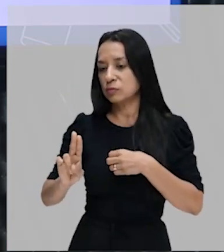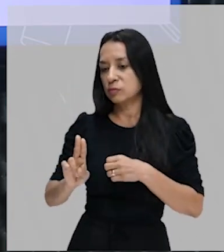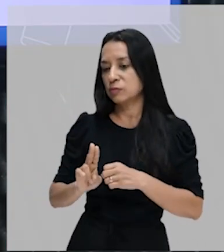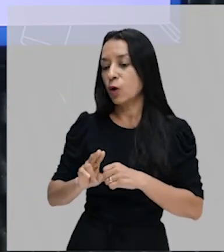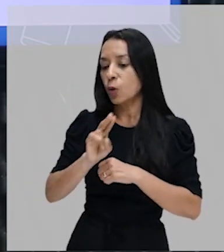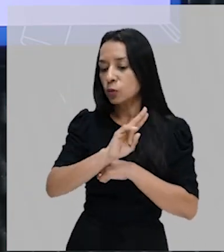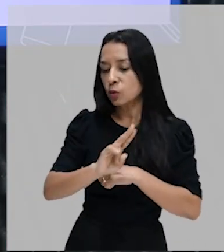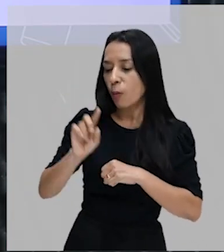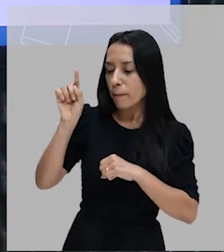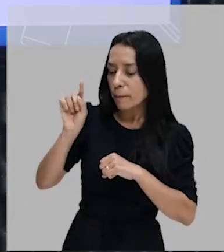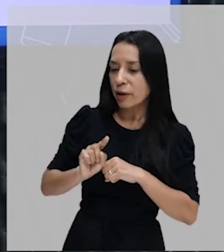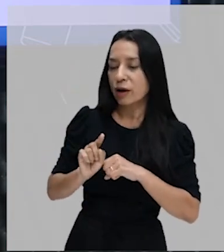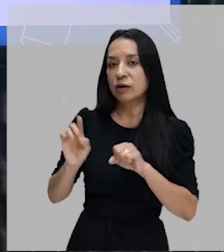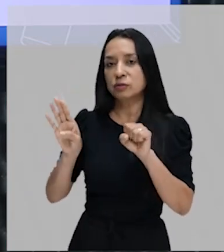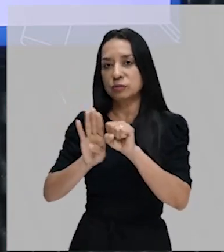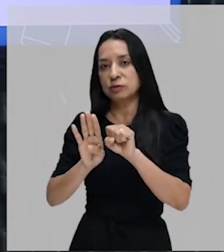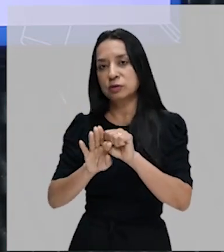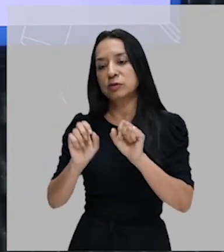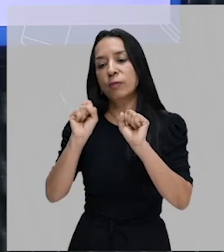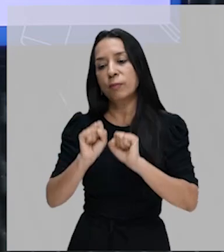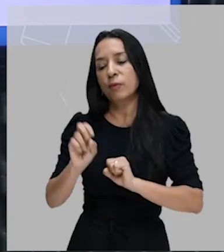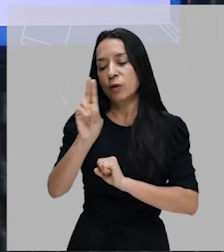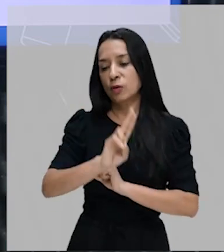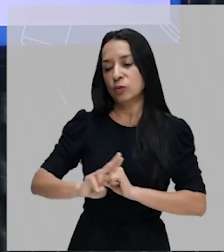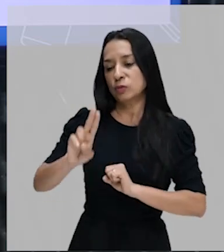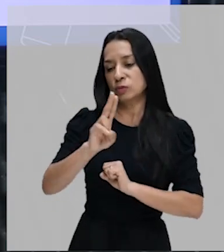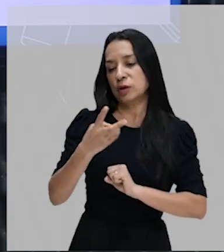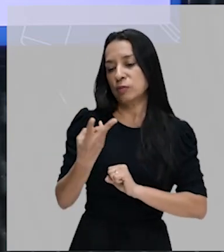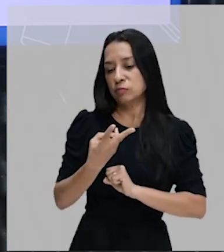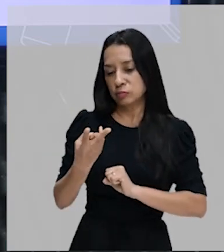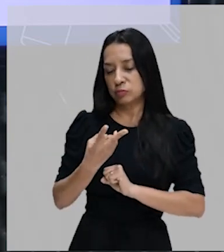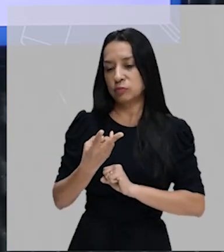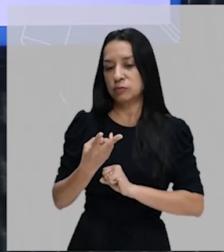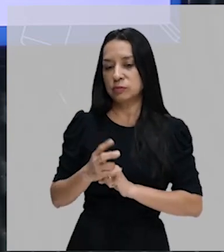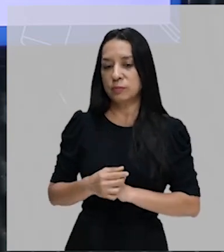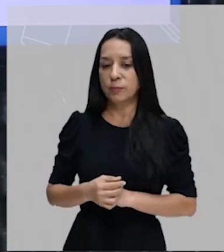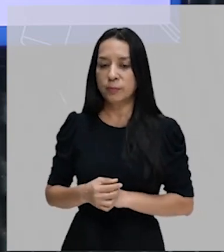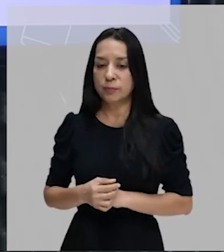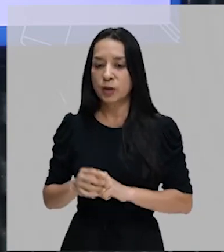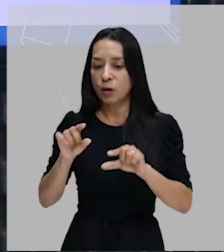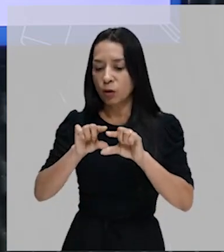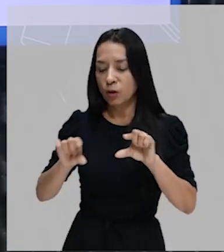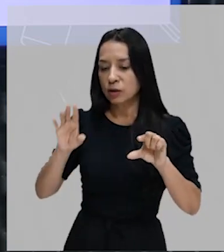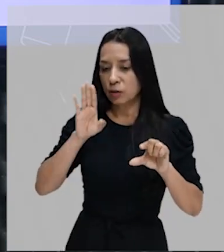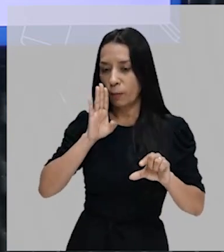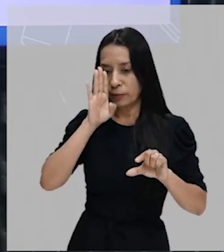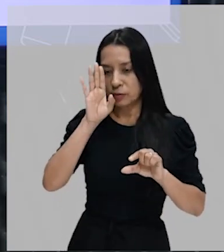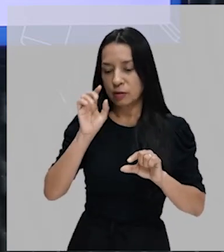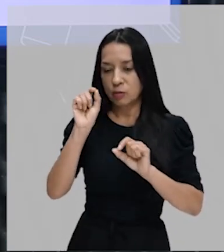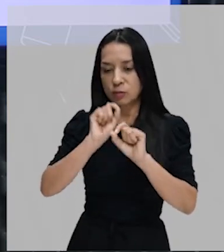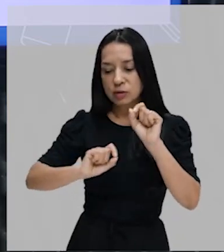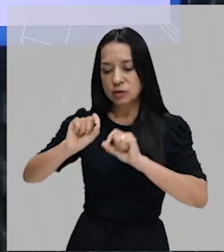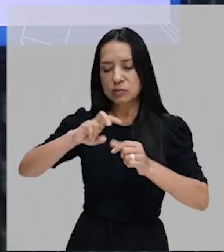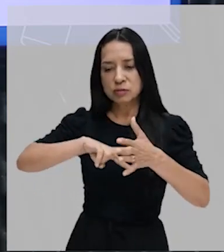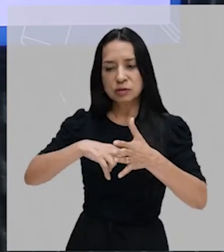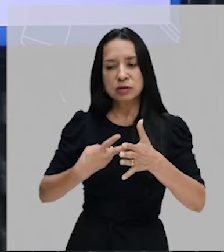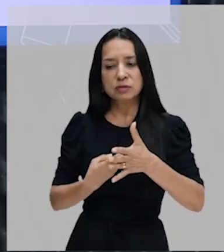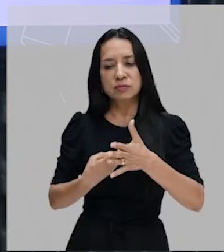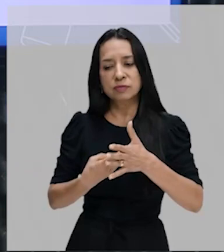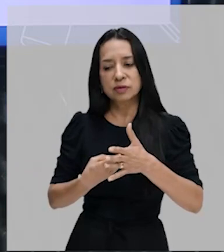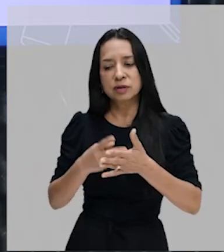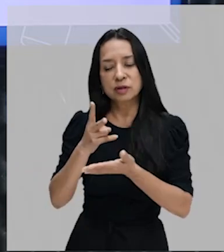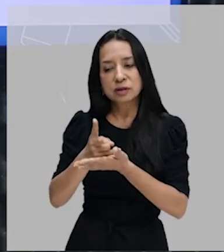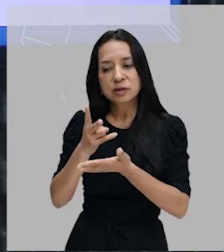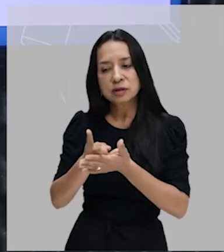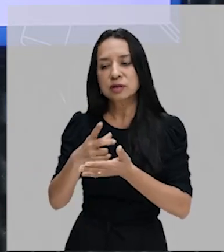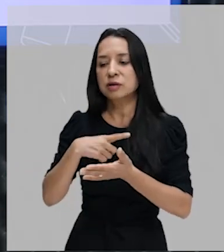substantivo, é porque eu posso utilizar as duas formas, tá? Da oração principal. Isso quer dizer que o pronome relativo sempre aparece